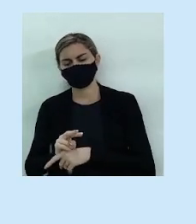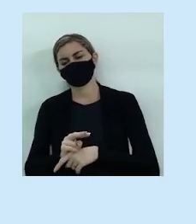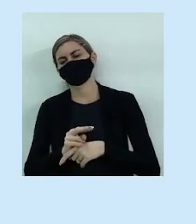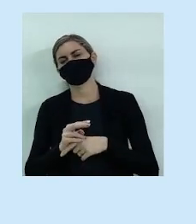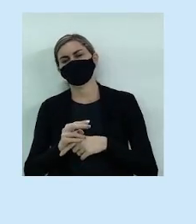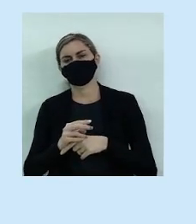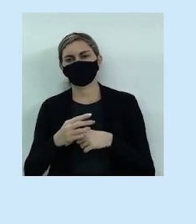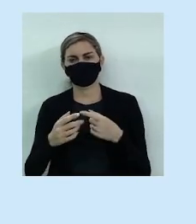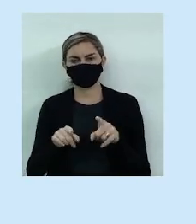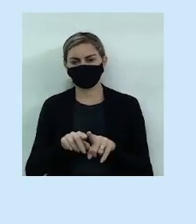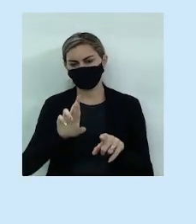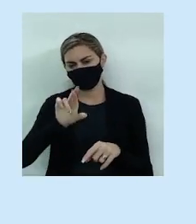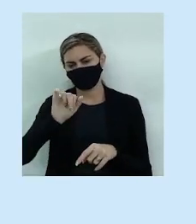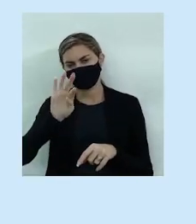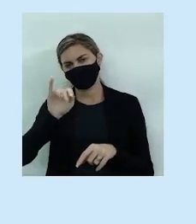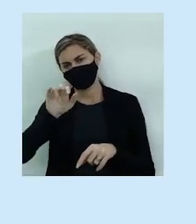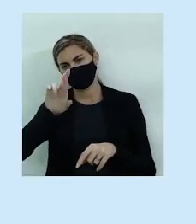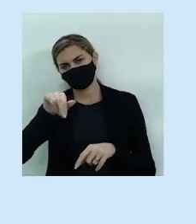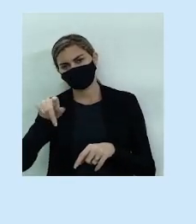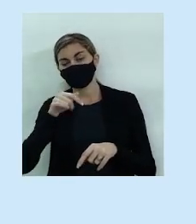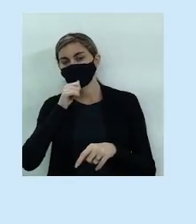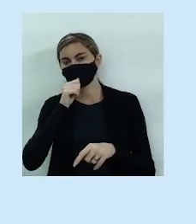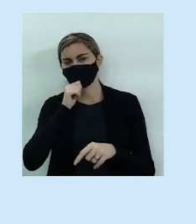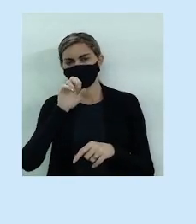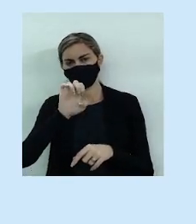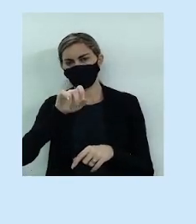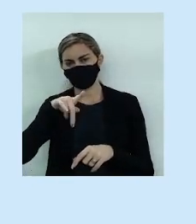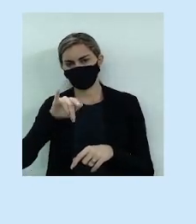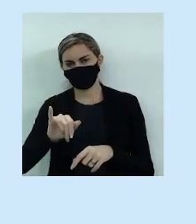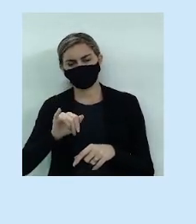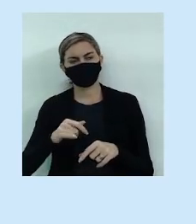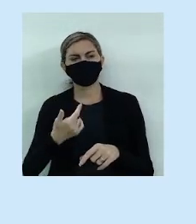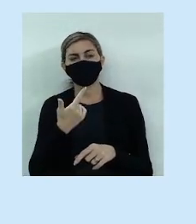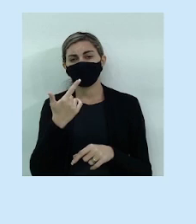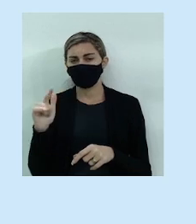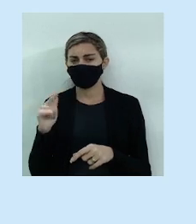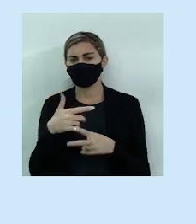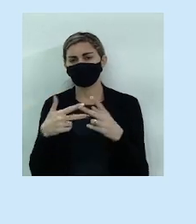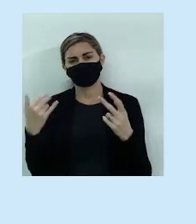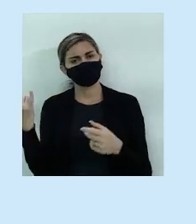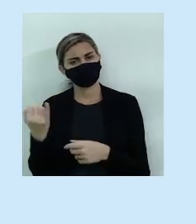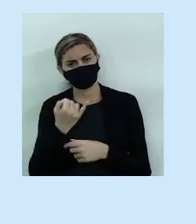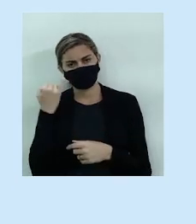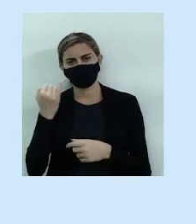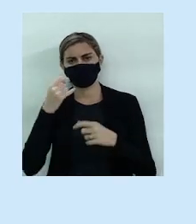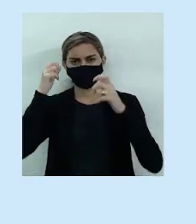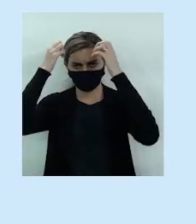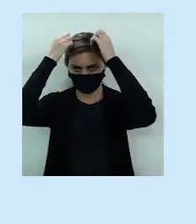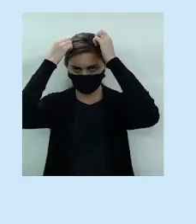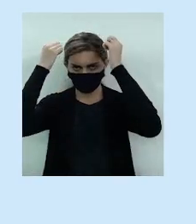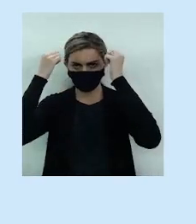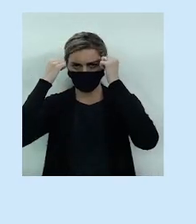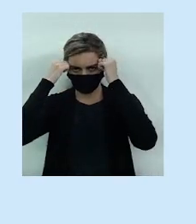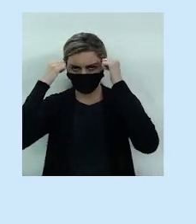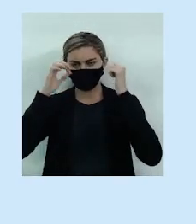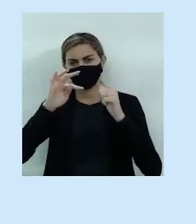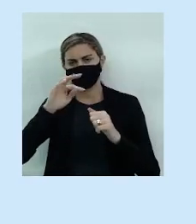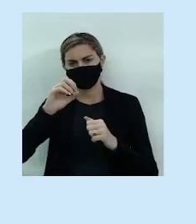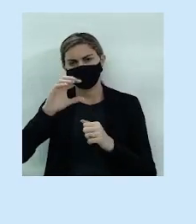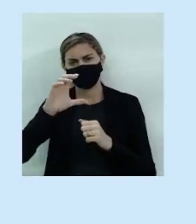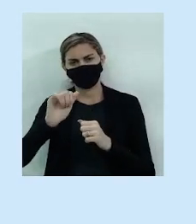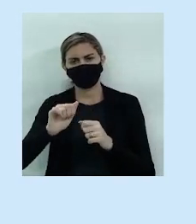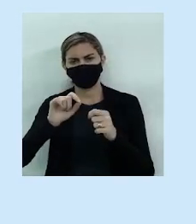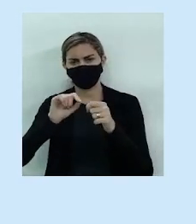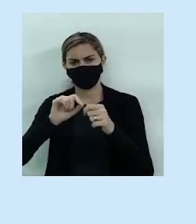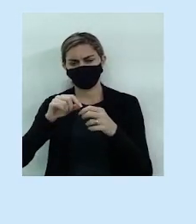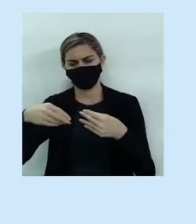preventiva, muito menos de restauração, sem os EPIs. Outra coisa muito importante também são as toucas, né? Então essas toucas elas são